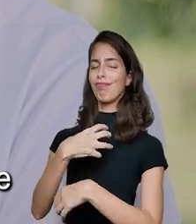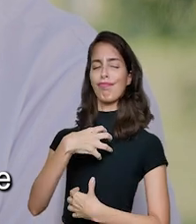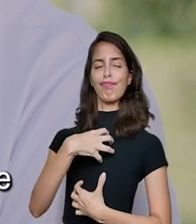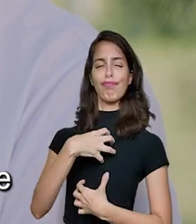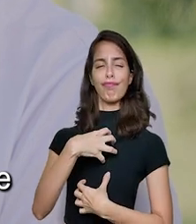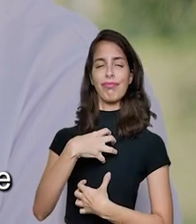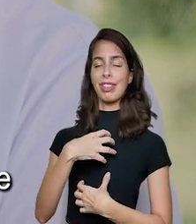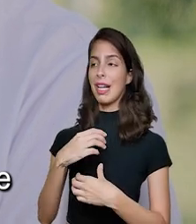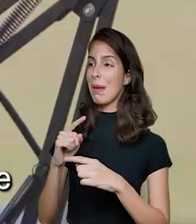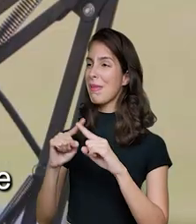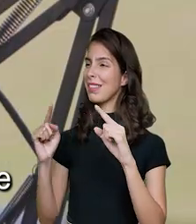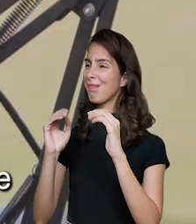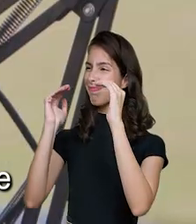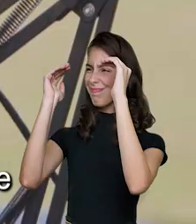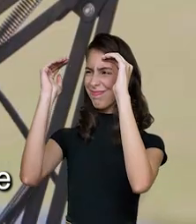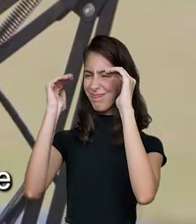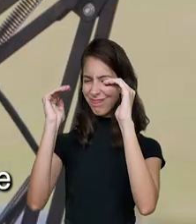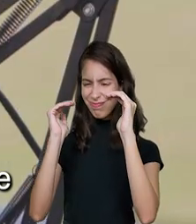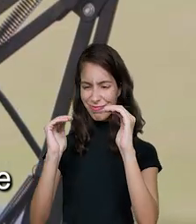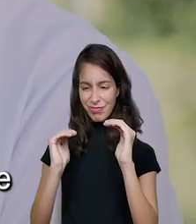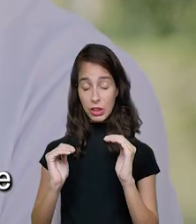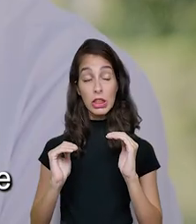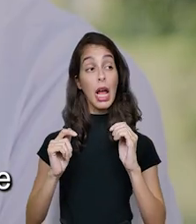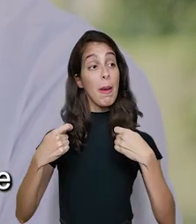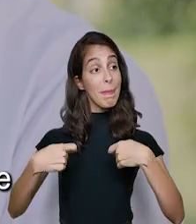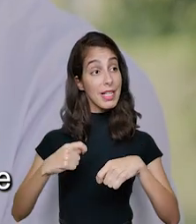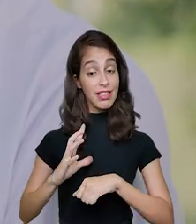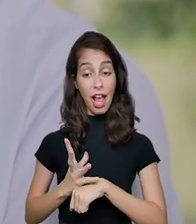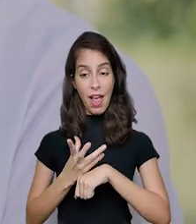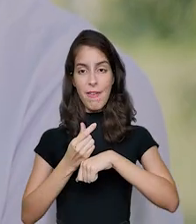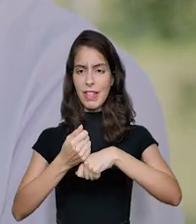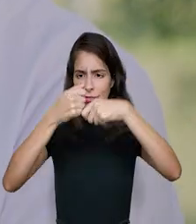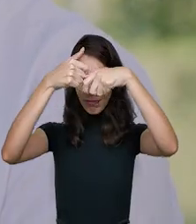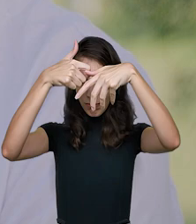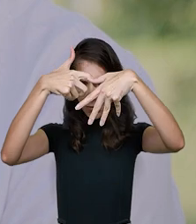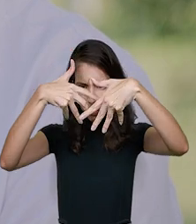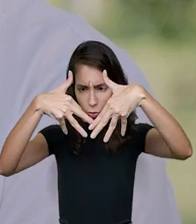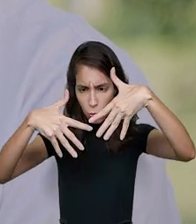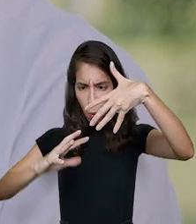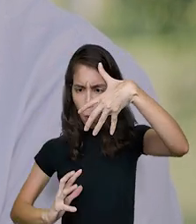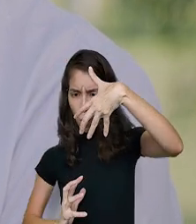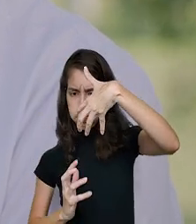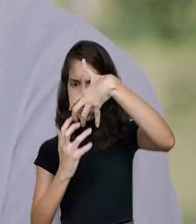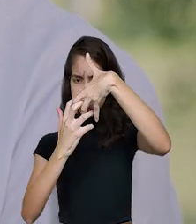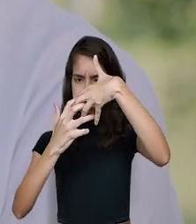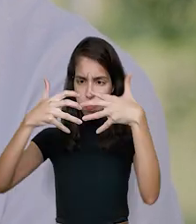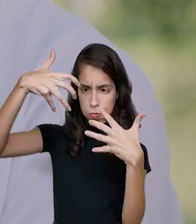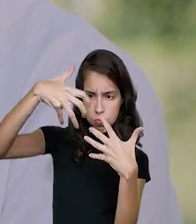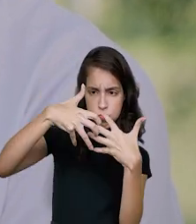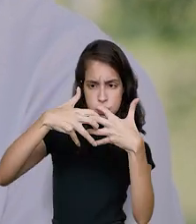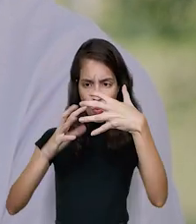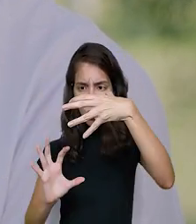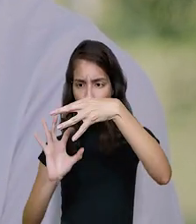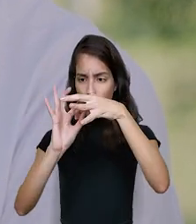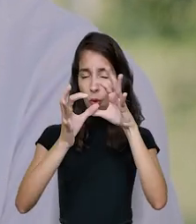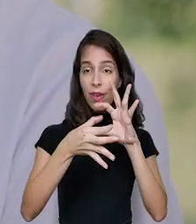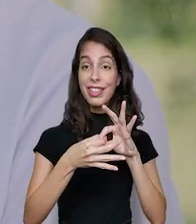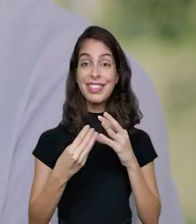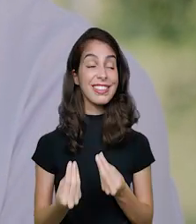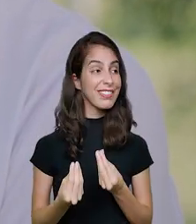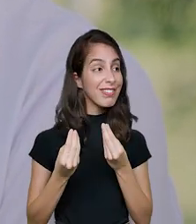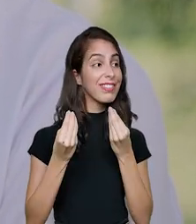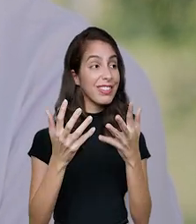conecta né Essas pessoas para que elas sintam mais fortalecidas né que elas Saiam